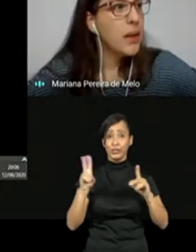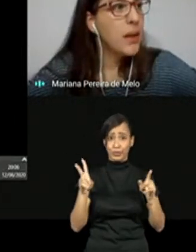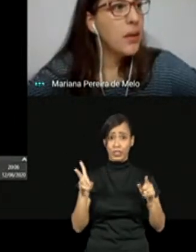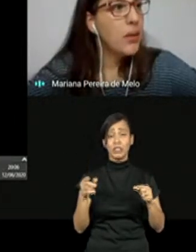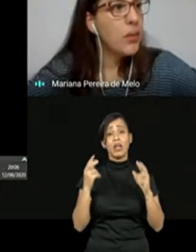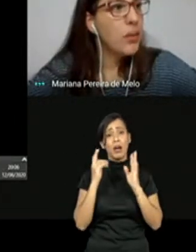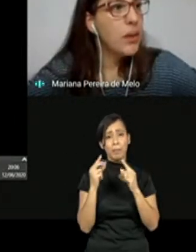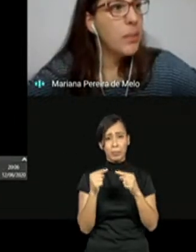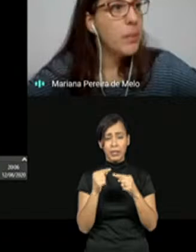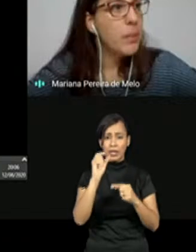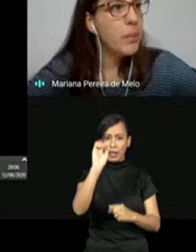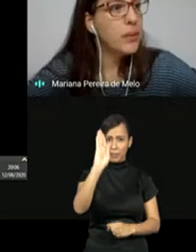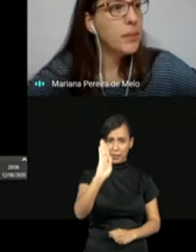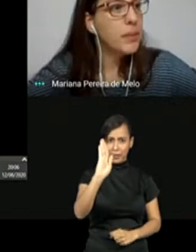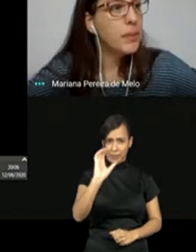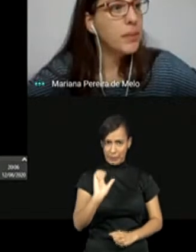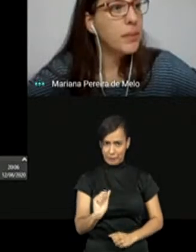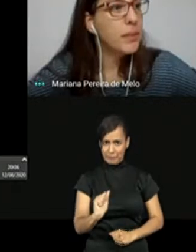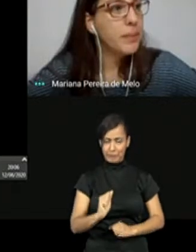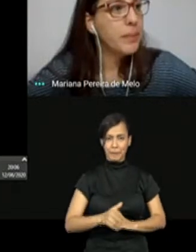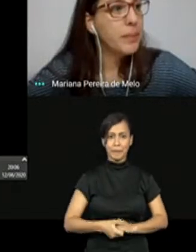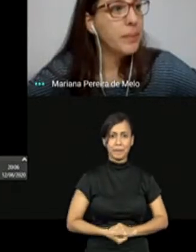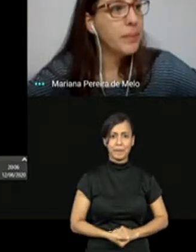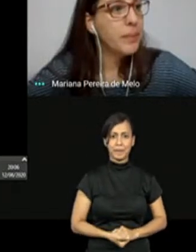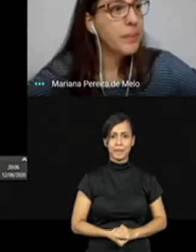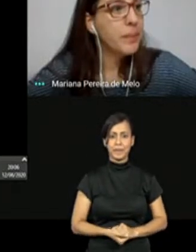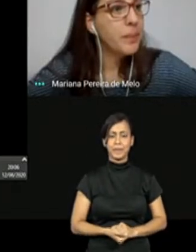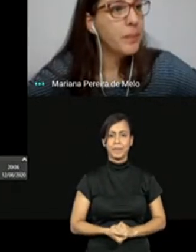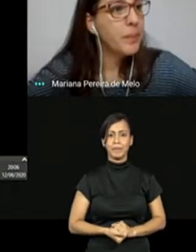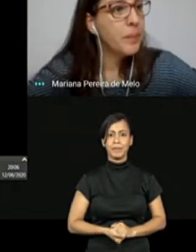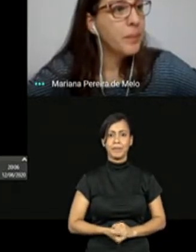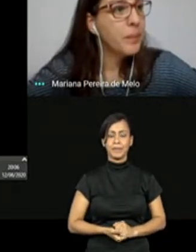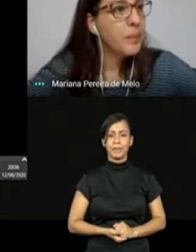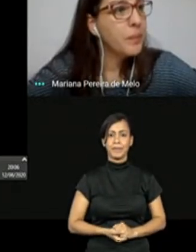Deixa eu ver aqui outra pergunta.